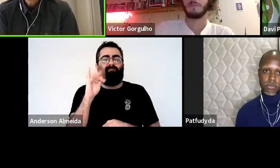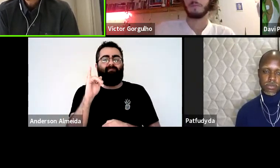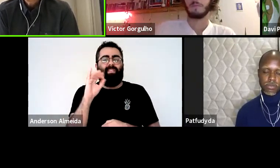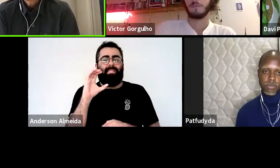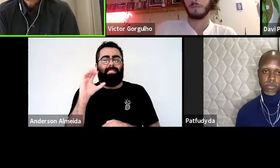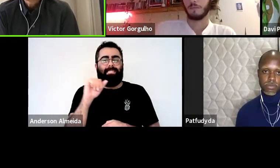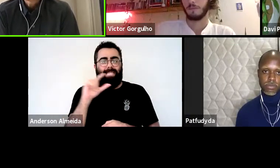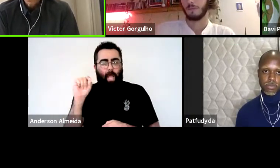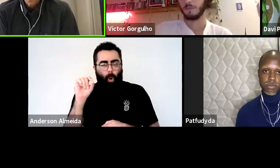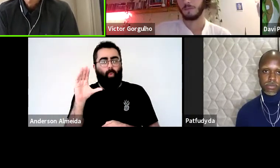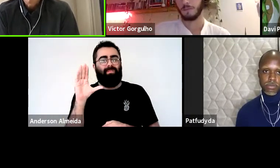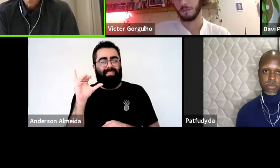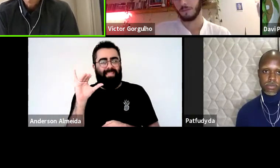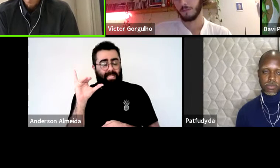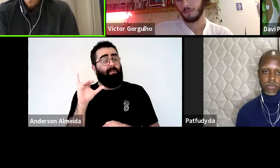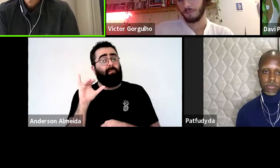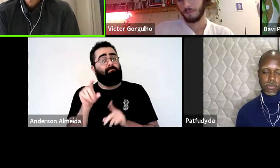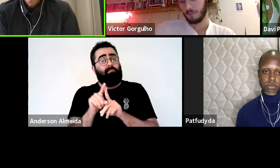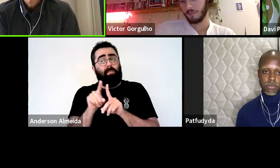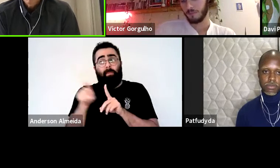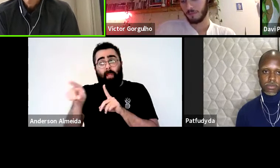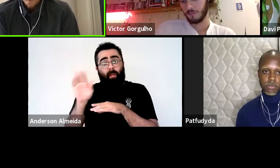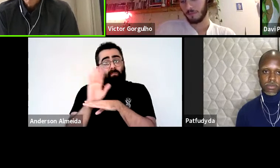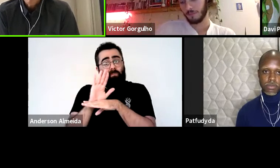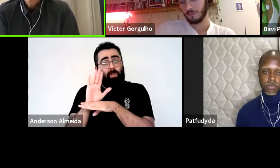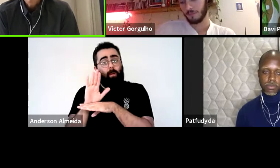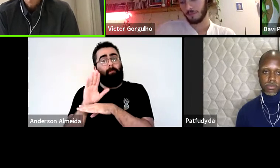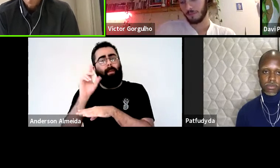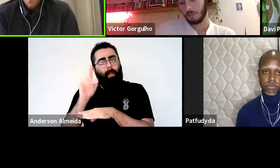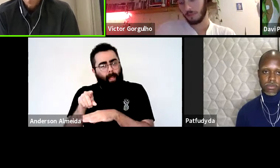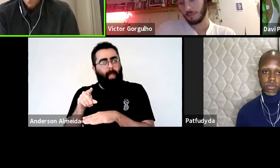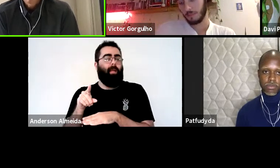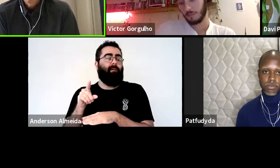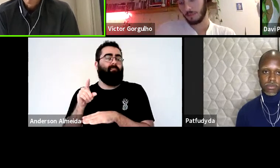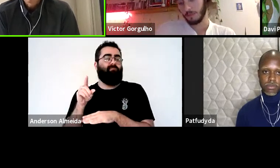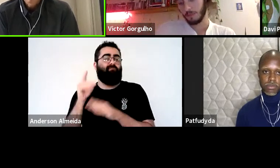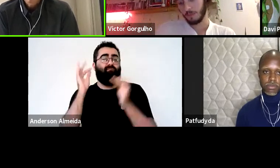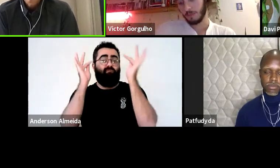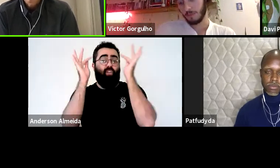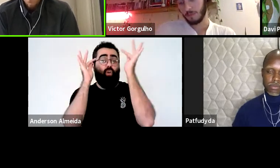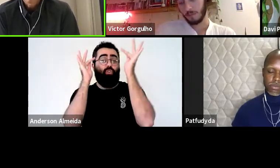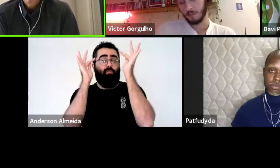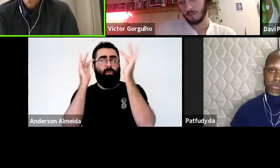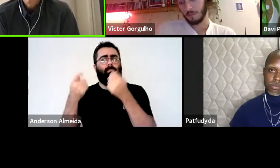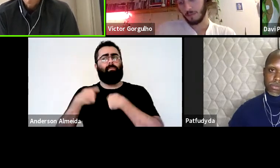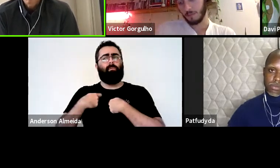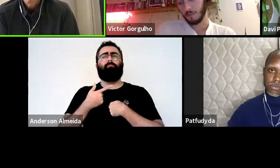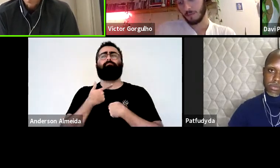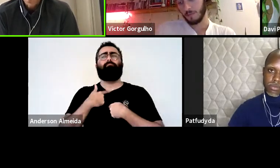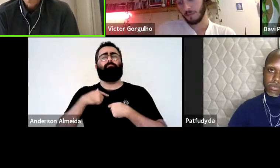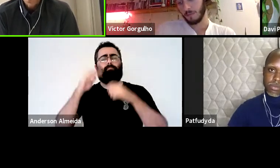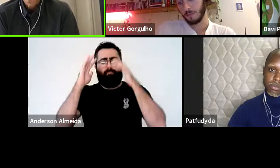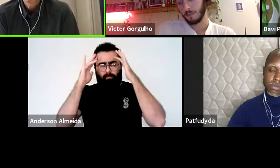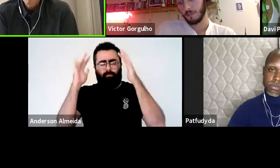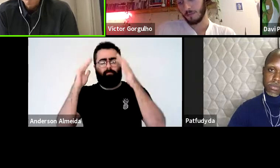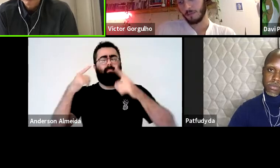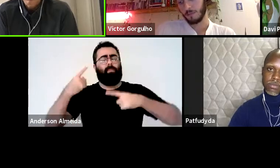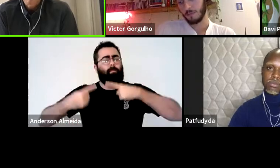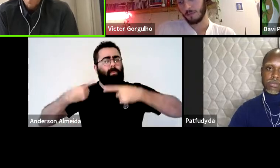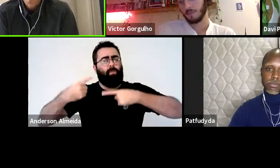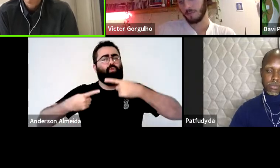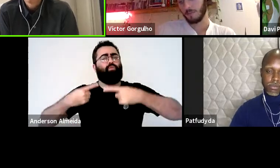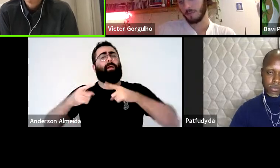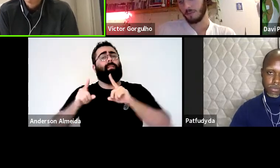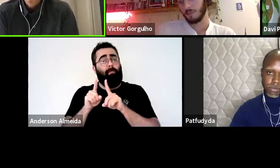mas ele também é uma proposição filosófica, política e talvez até de